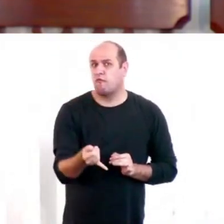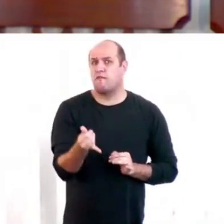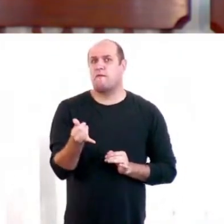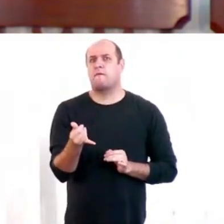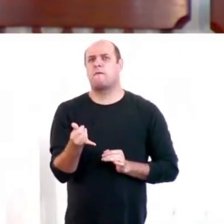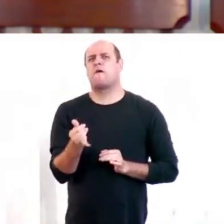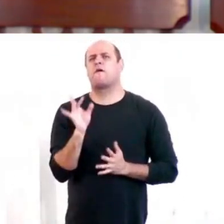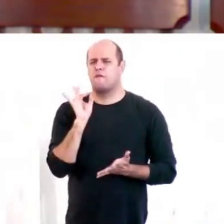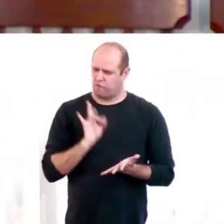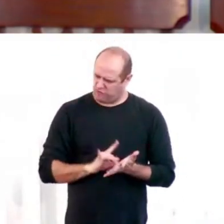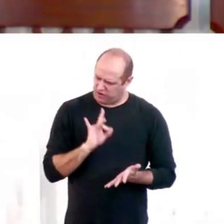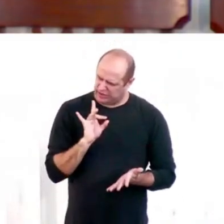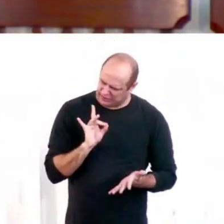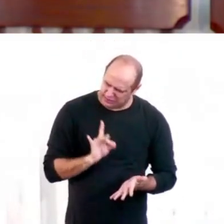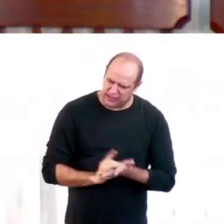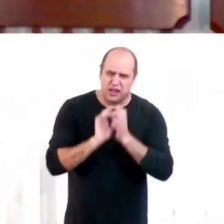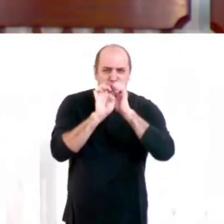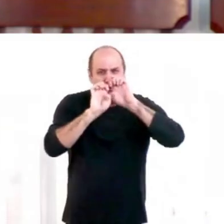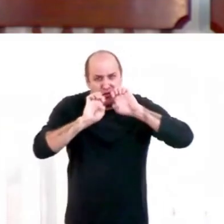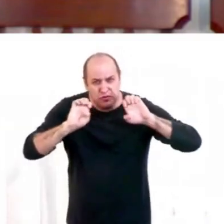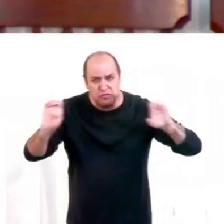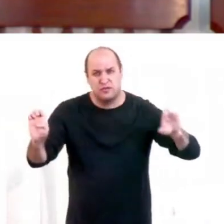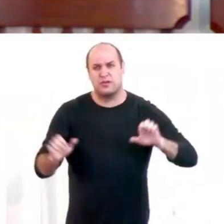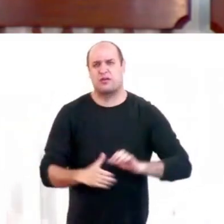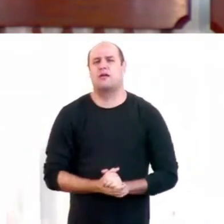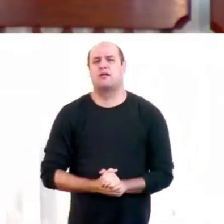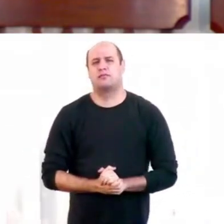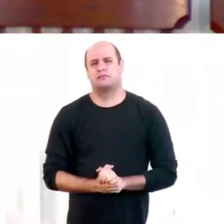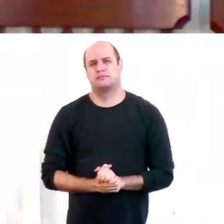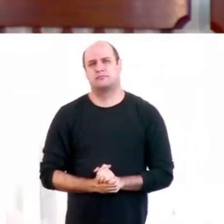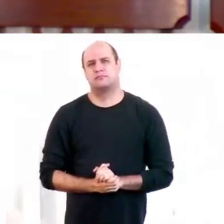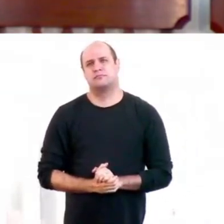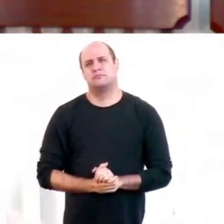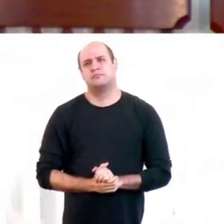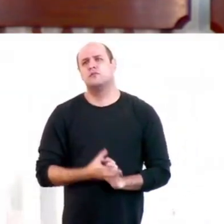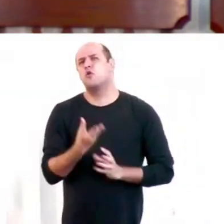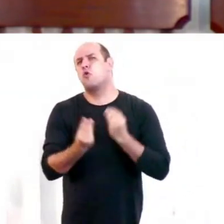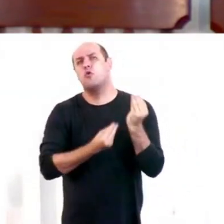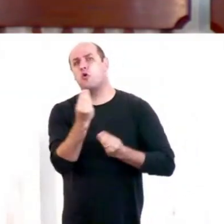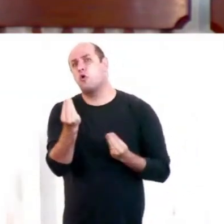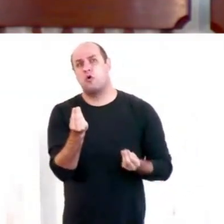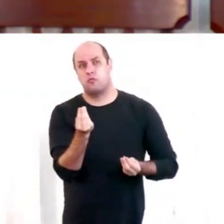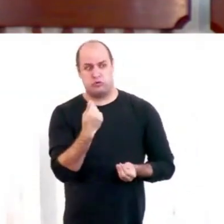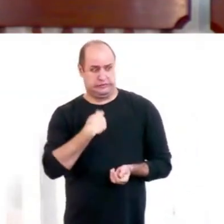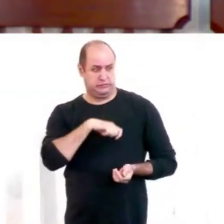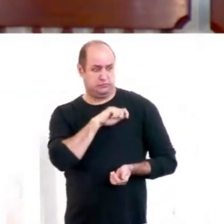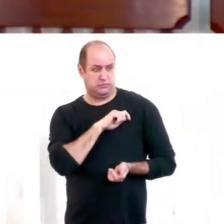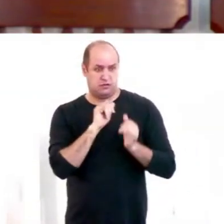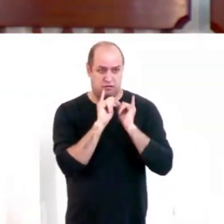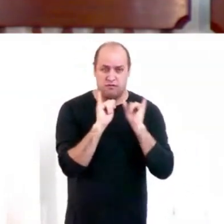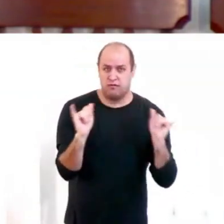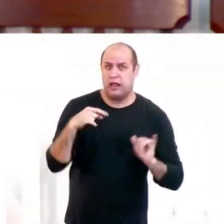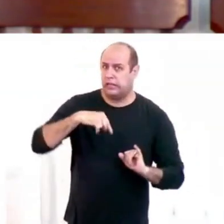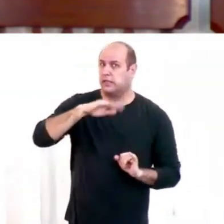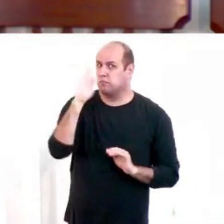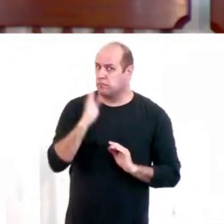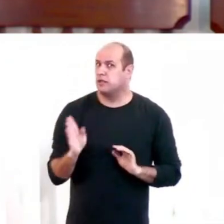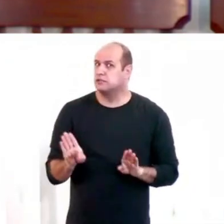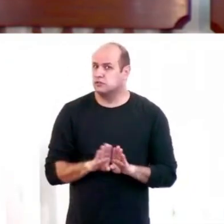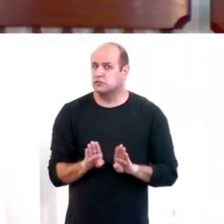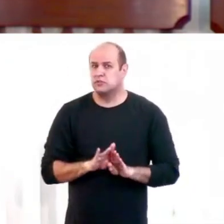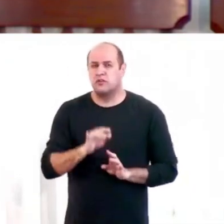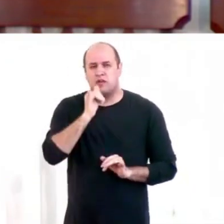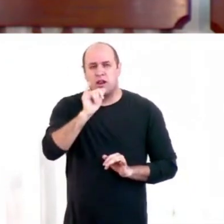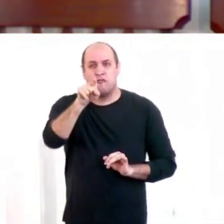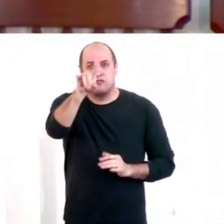da verdade do Evangelho. Como dizer na Espanha e até no Brasil que você